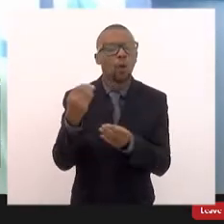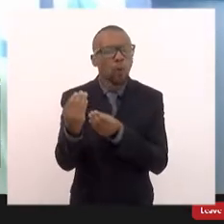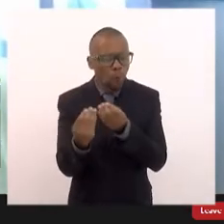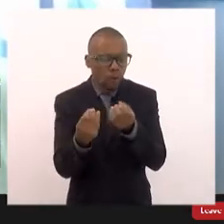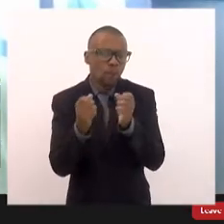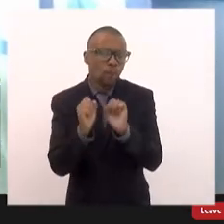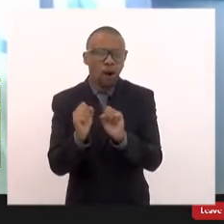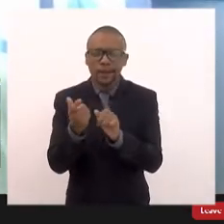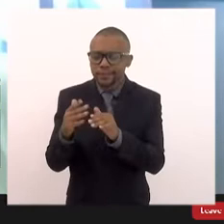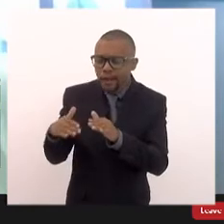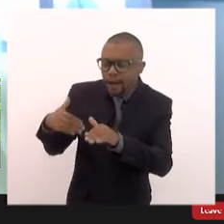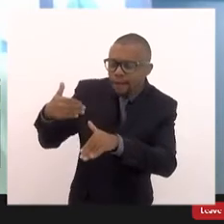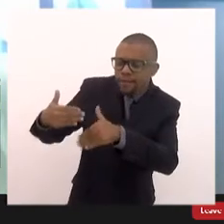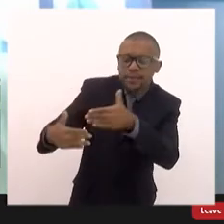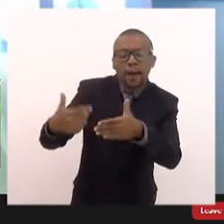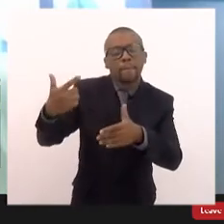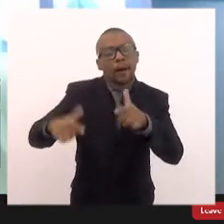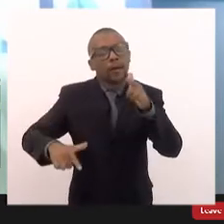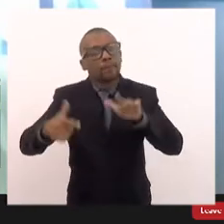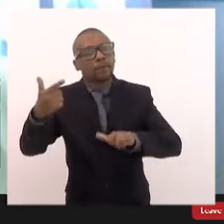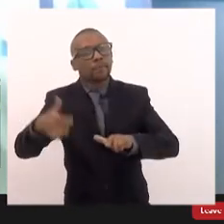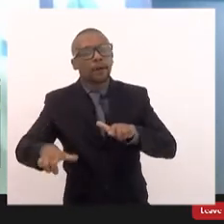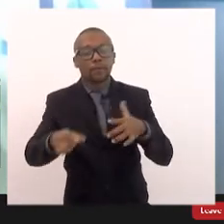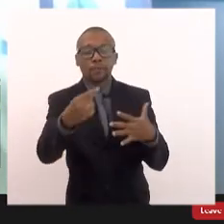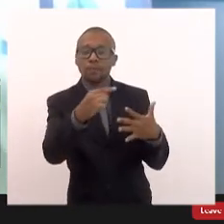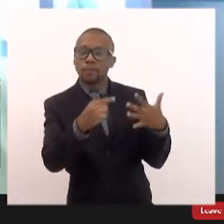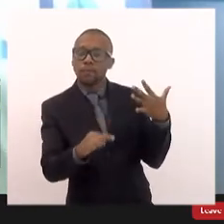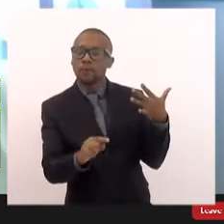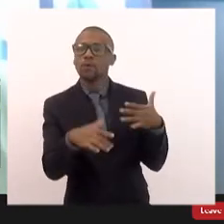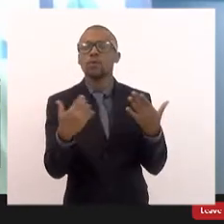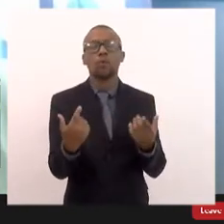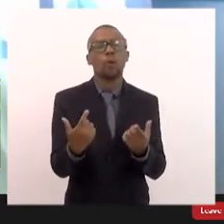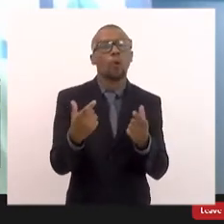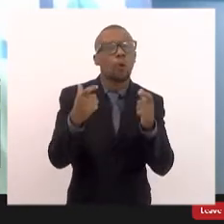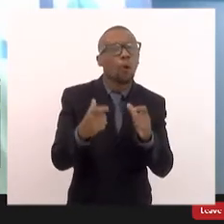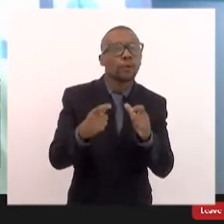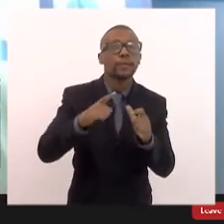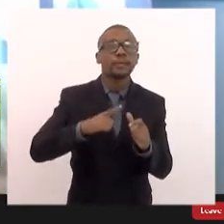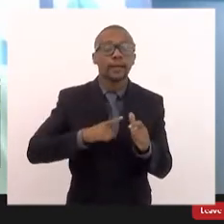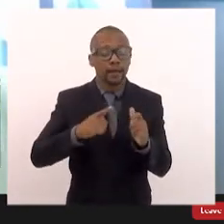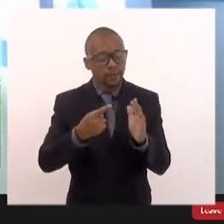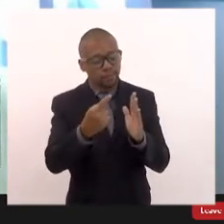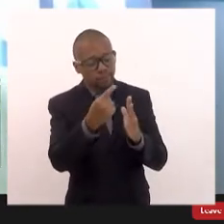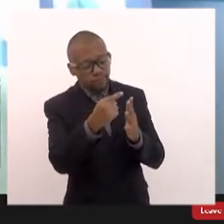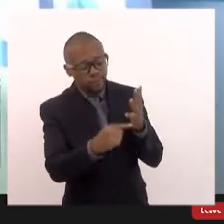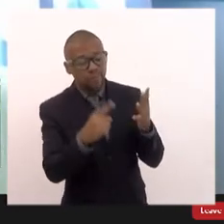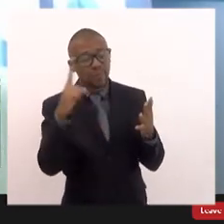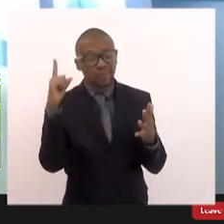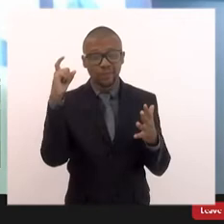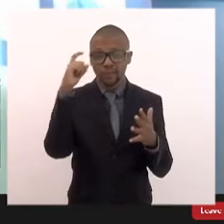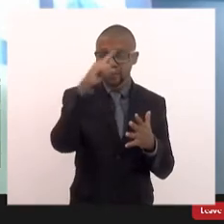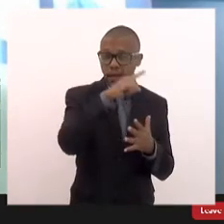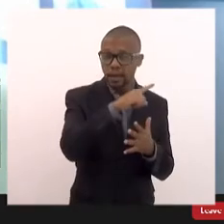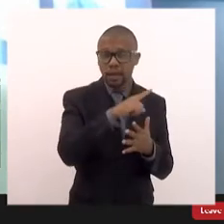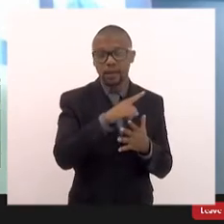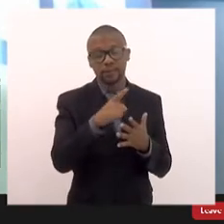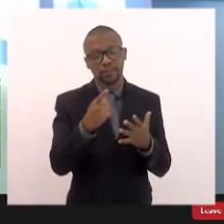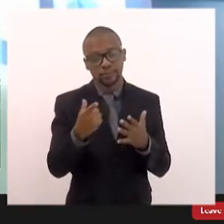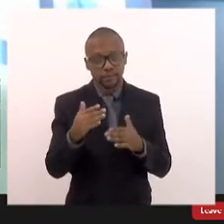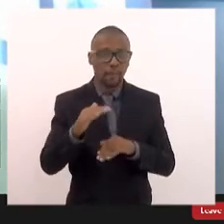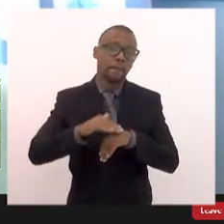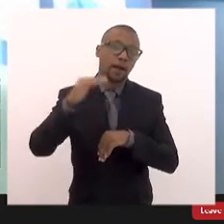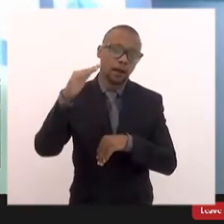pontos também aonde há maiores dificuldades, maiores obstáculos, e nós somos parte, né,